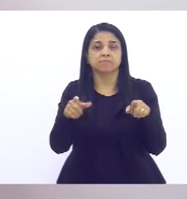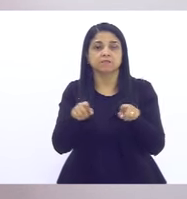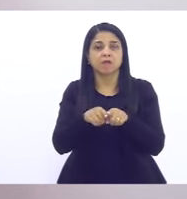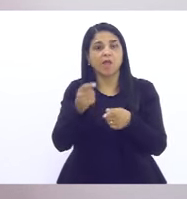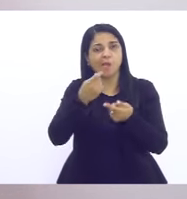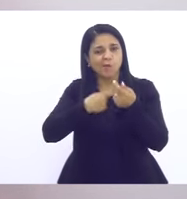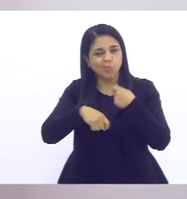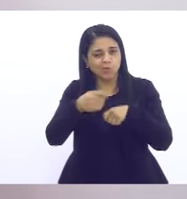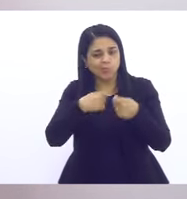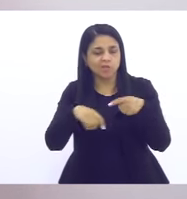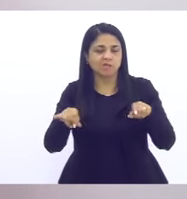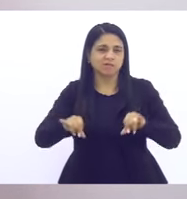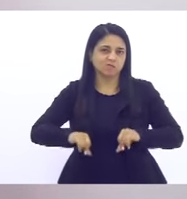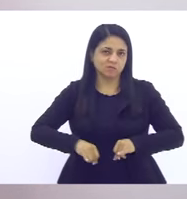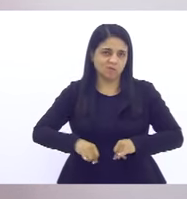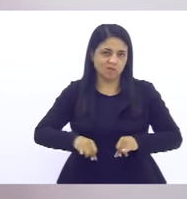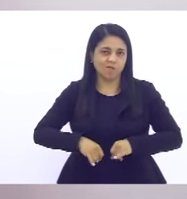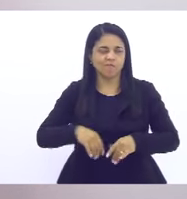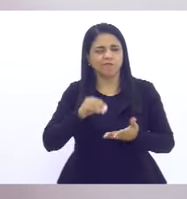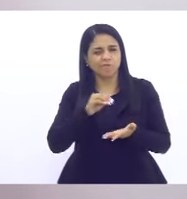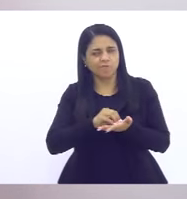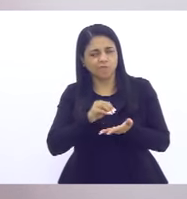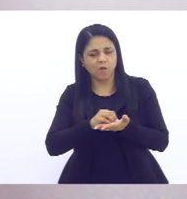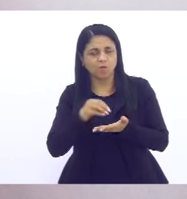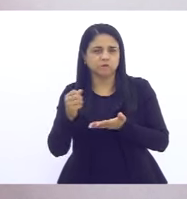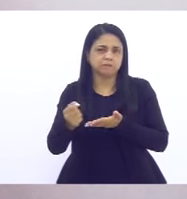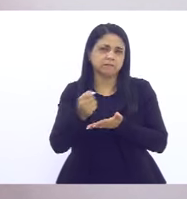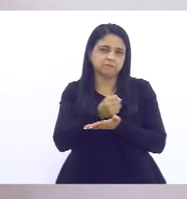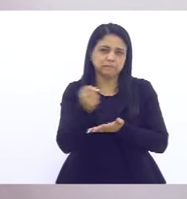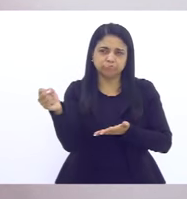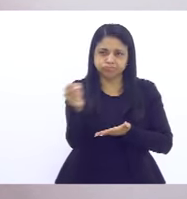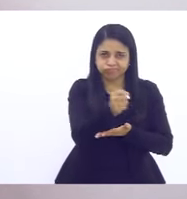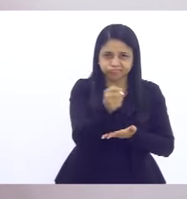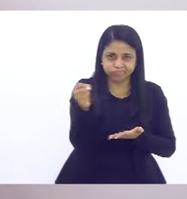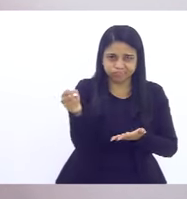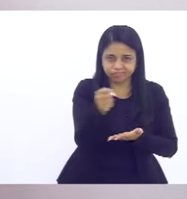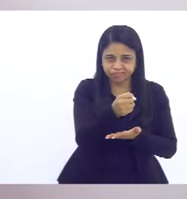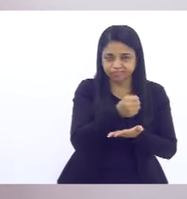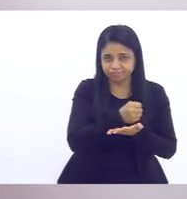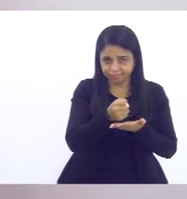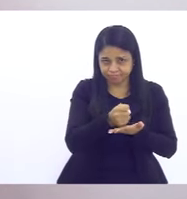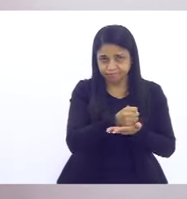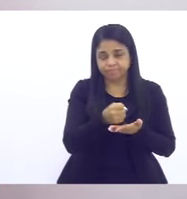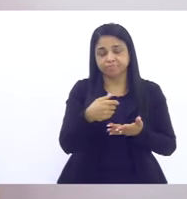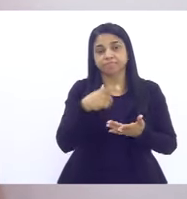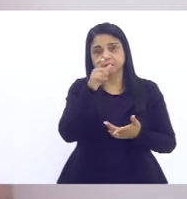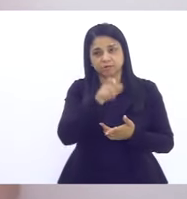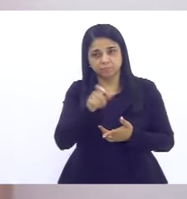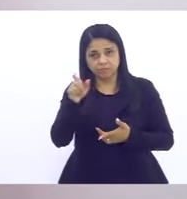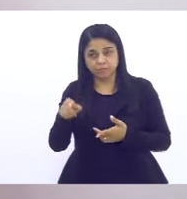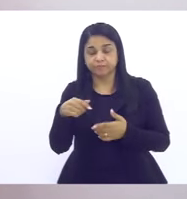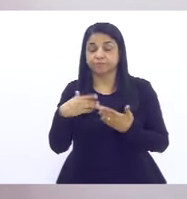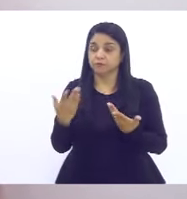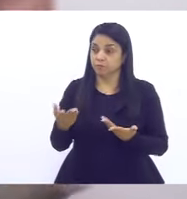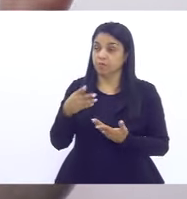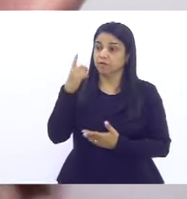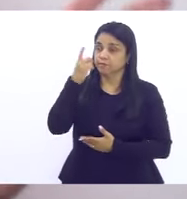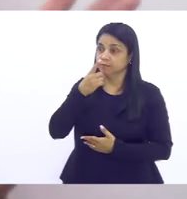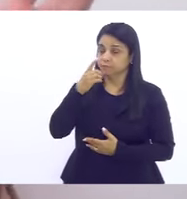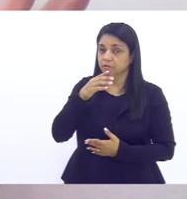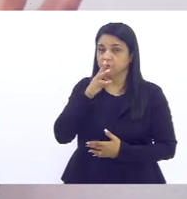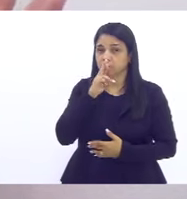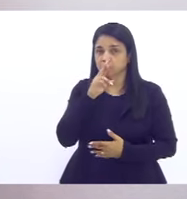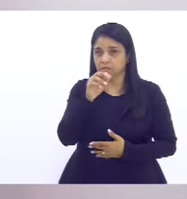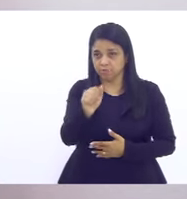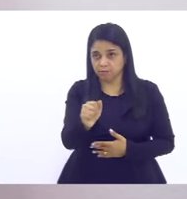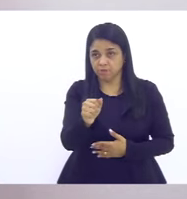muito e, com isso, né, faltam empregos. Então, deputado Amorim, o senhor que chegou agora, eu fiz o